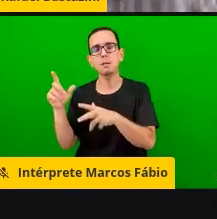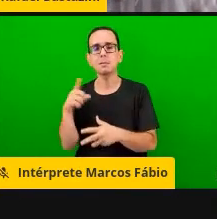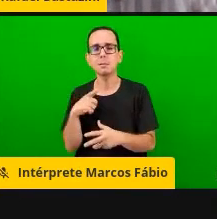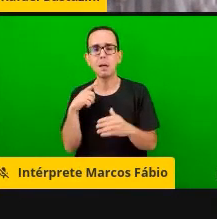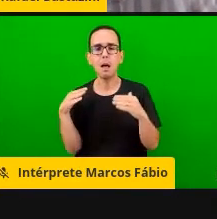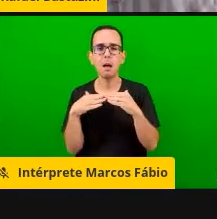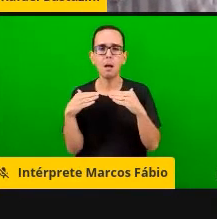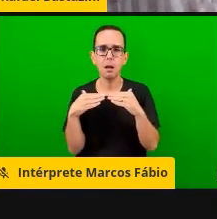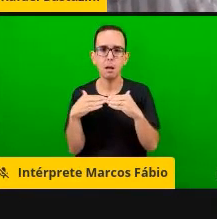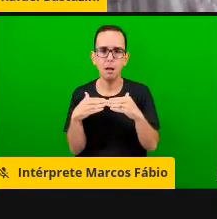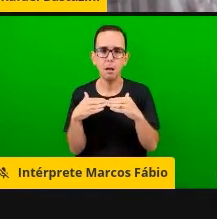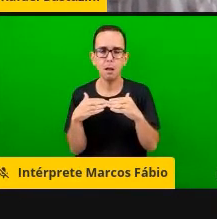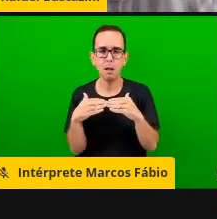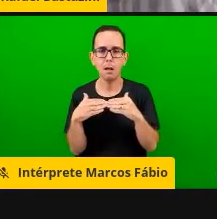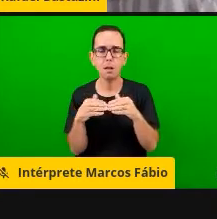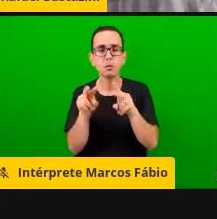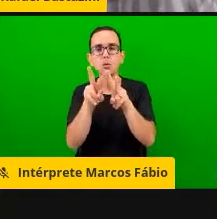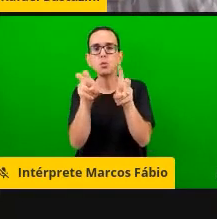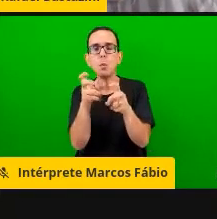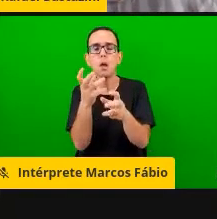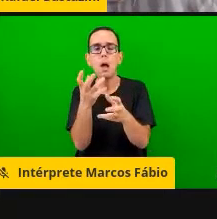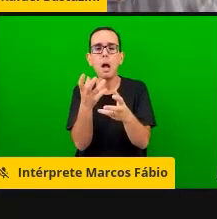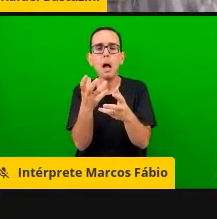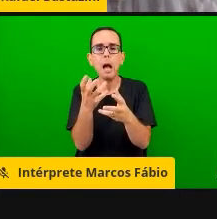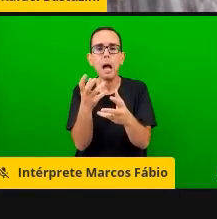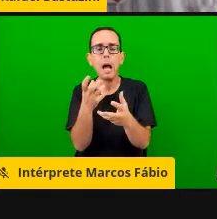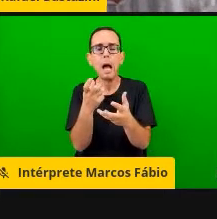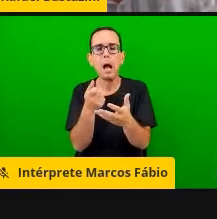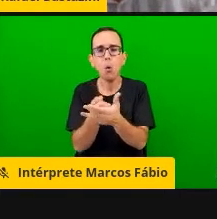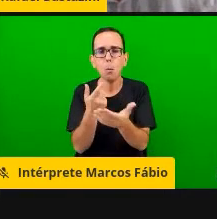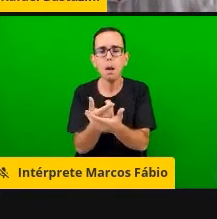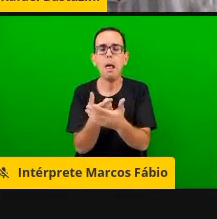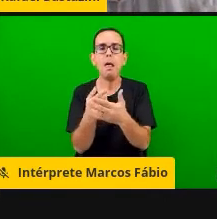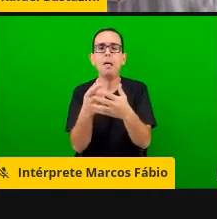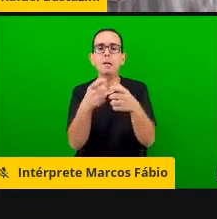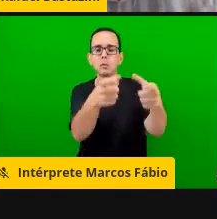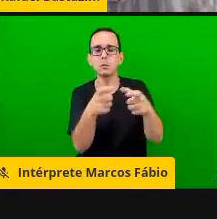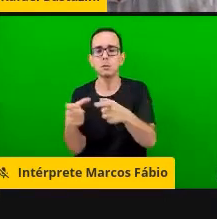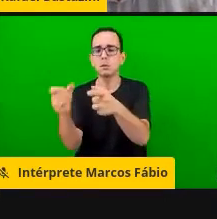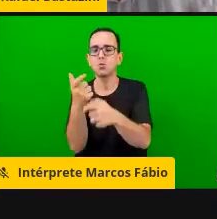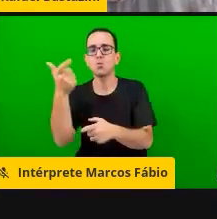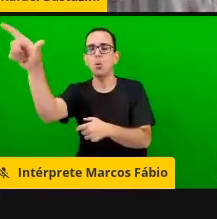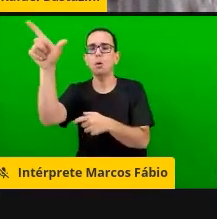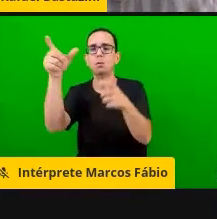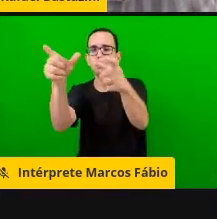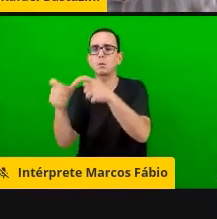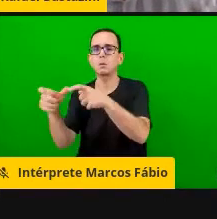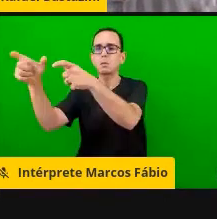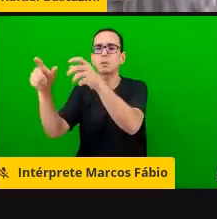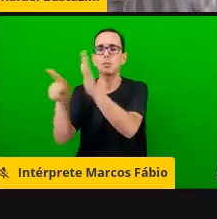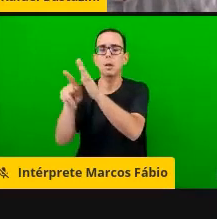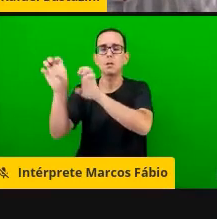relacionado à aquisição de terras em outros continentes por parte das empresas chinesas. Eu